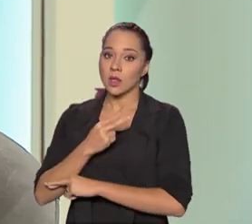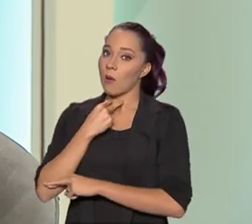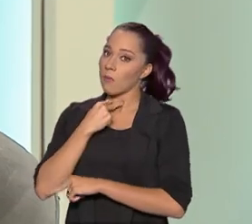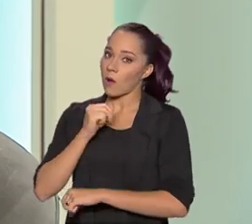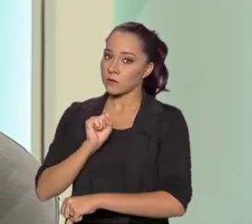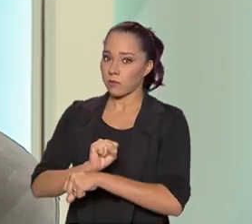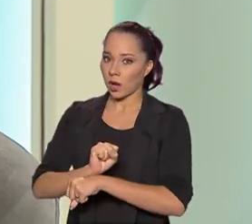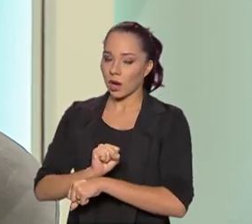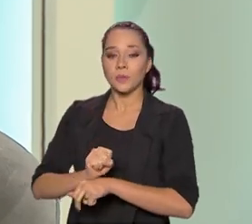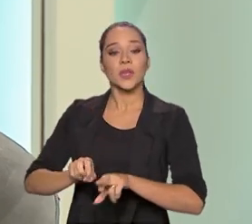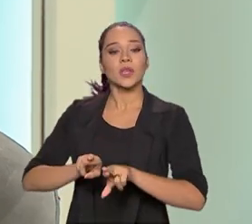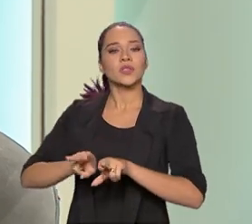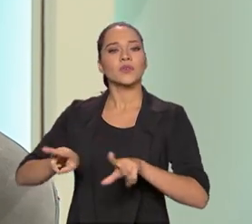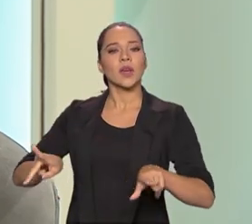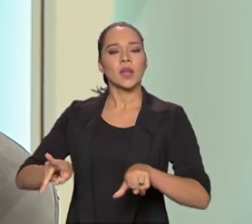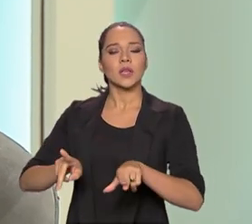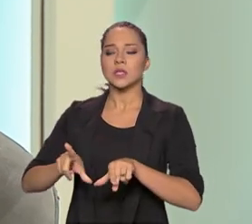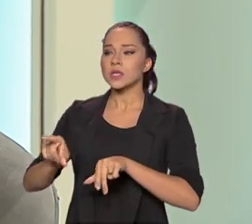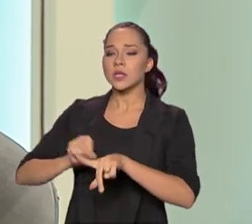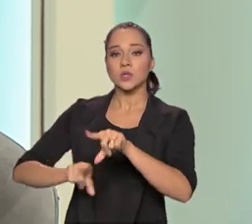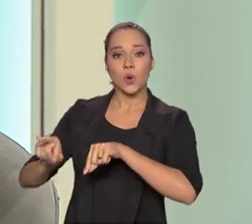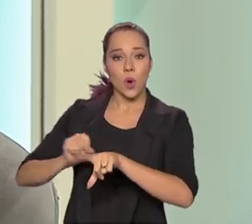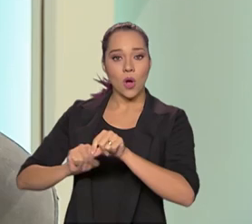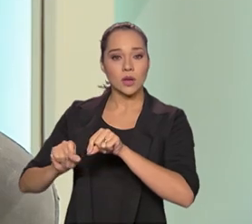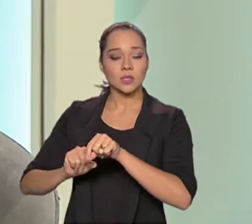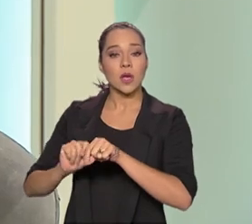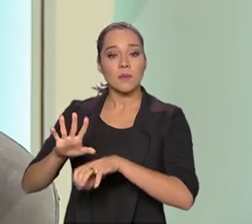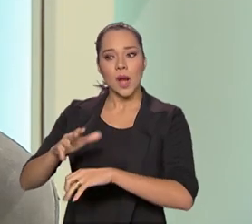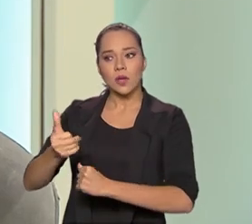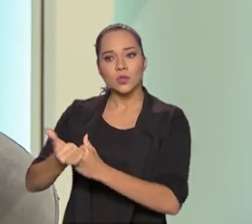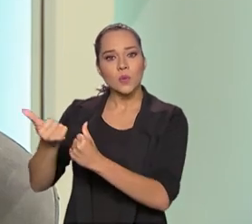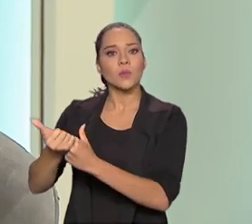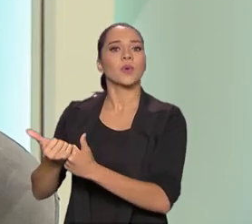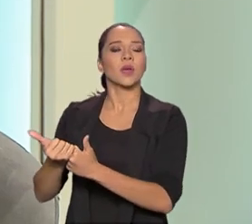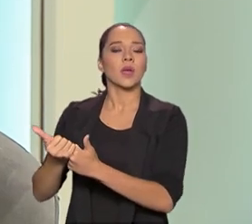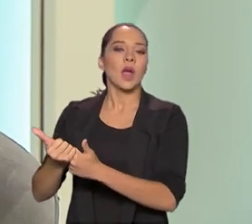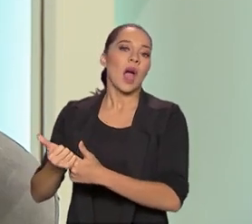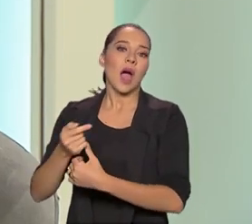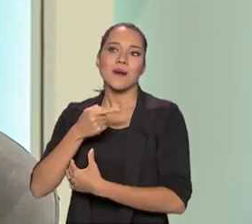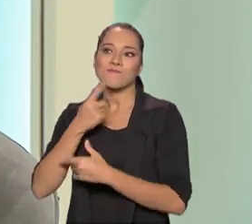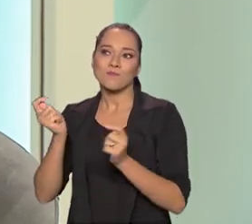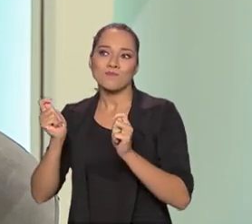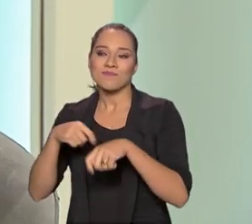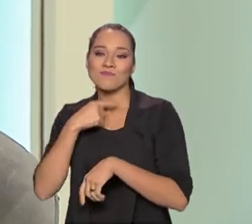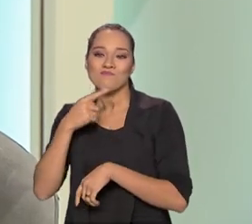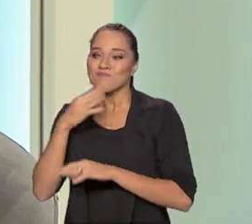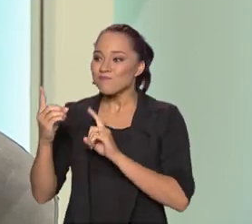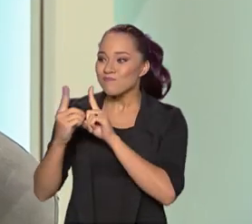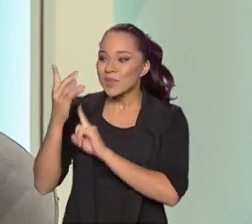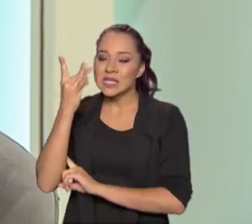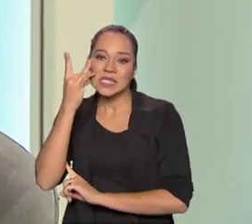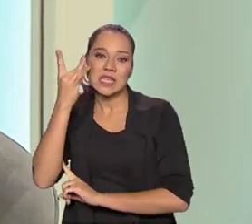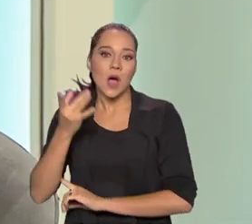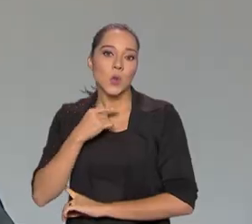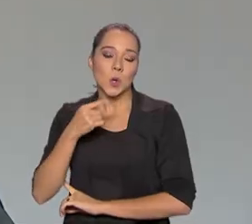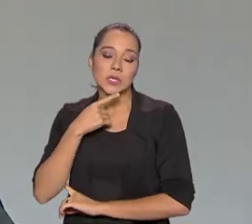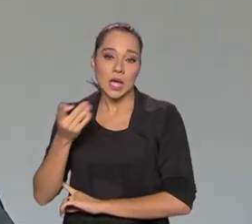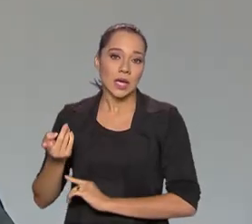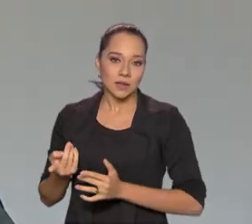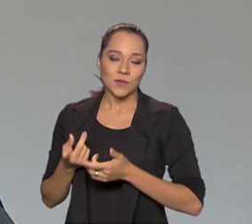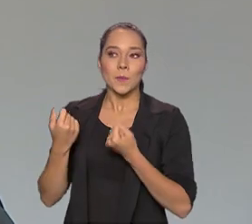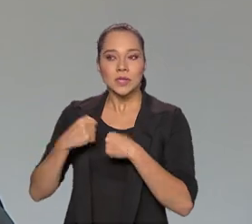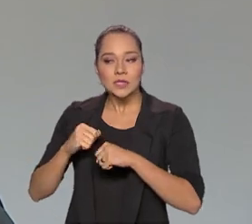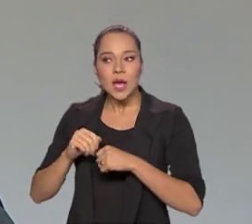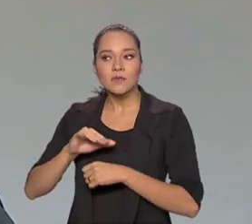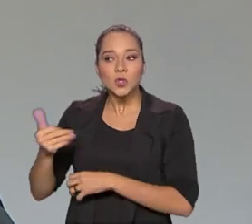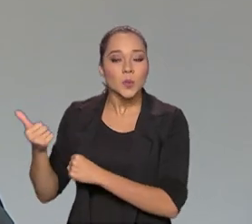parar, diversas alternativas para suprir a impossibilidade de atender presencialmente os contribuintes.